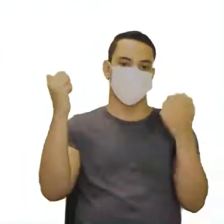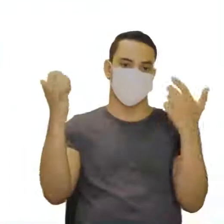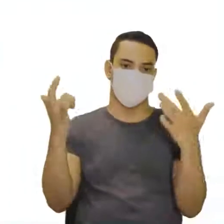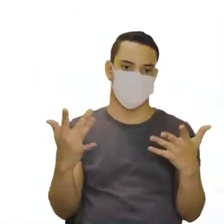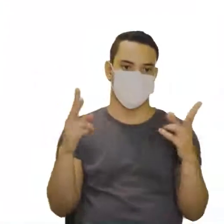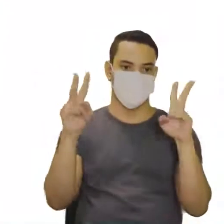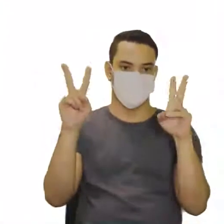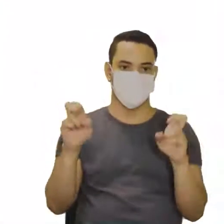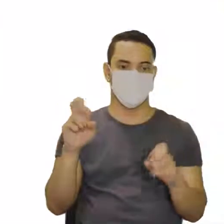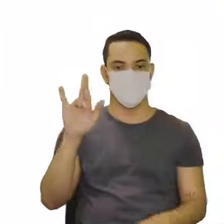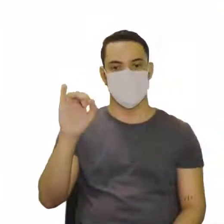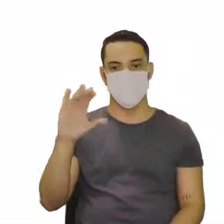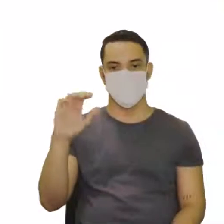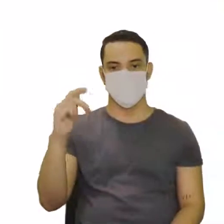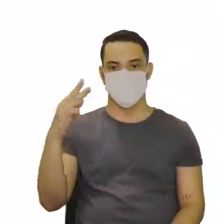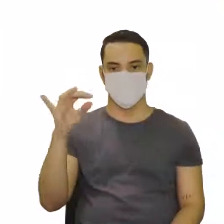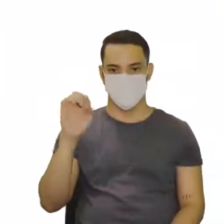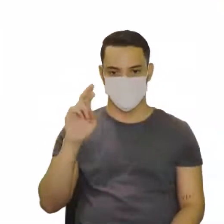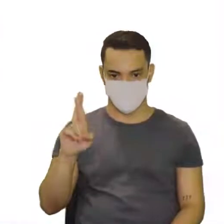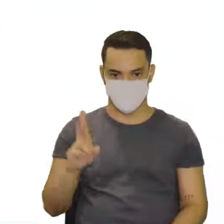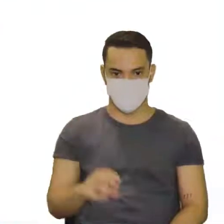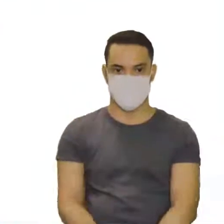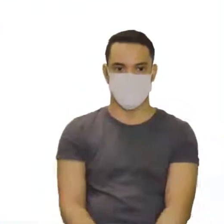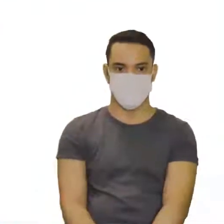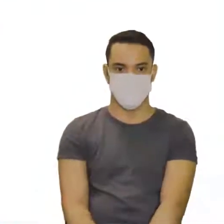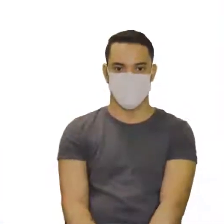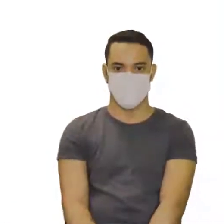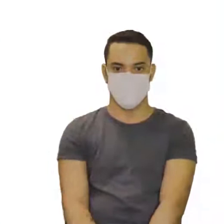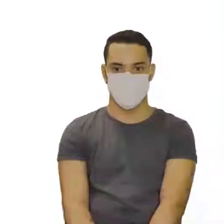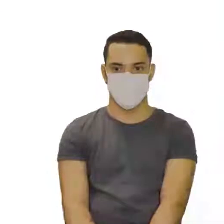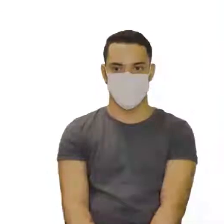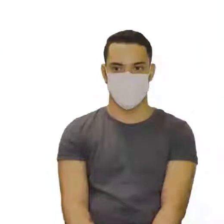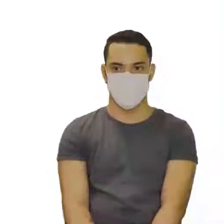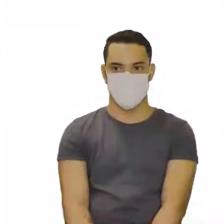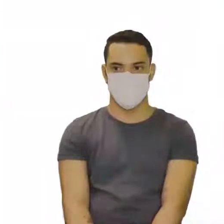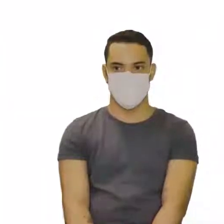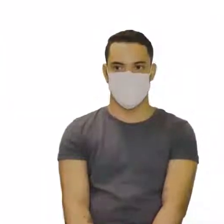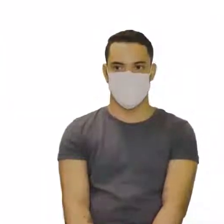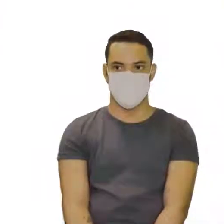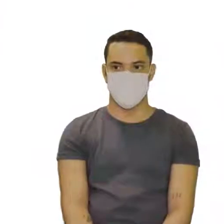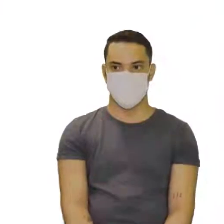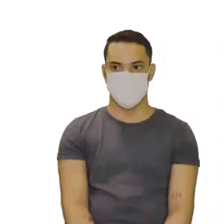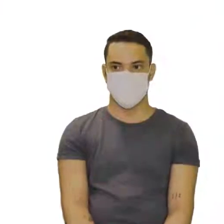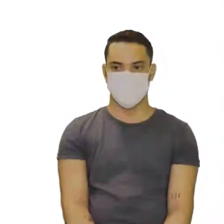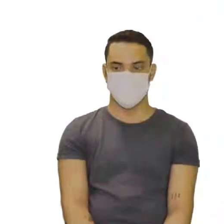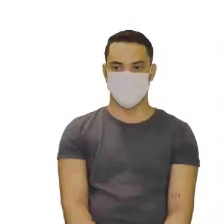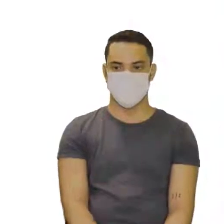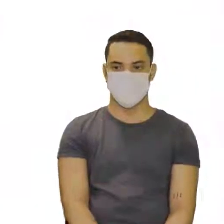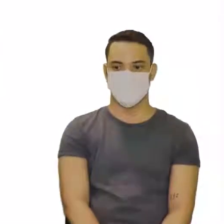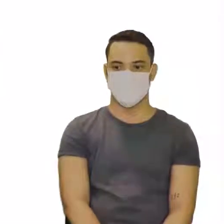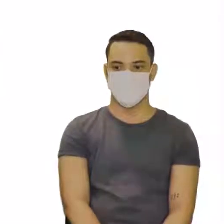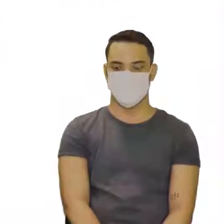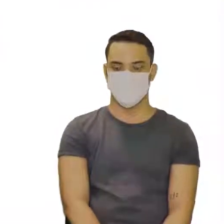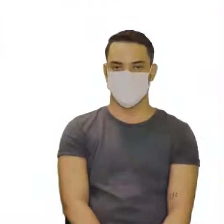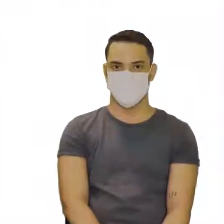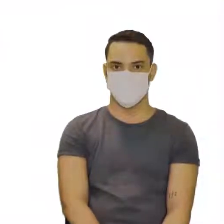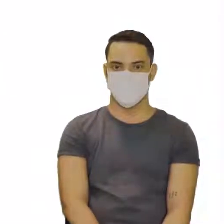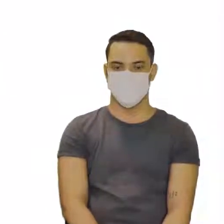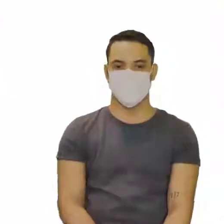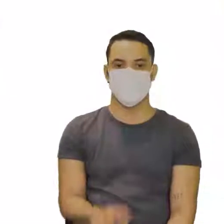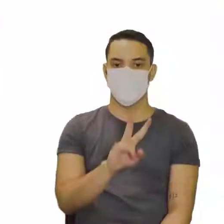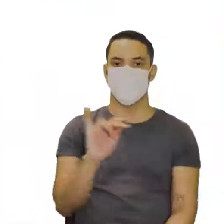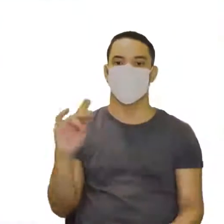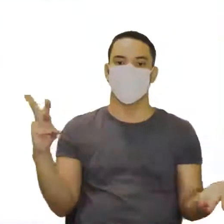o receptor, ok? E aqui, nesse caso aqui, o que vai acontecer? Olha só, todo